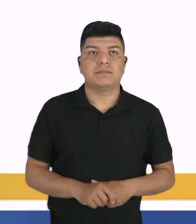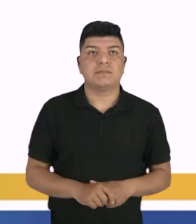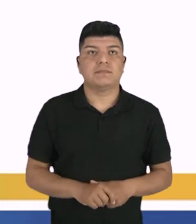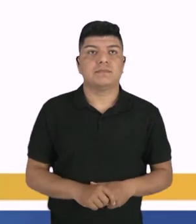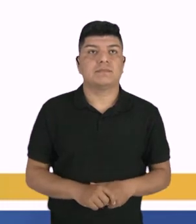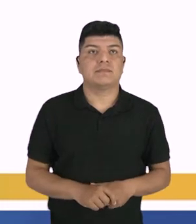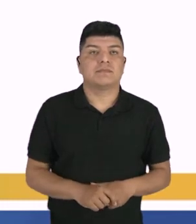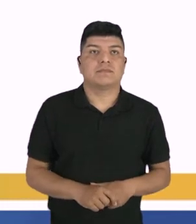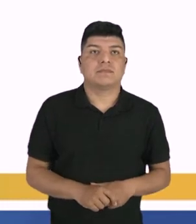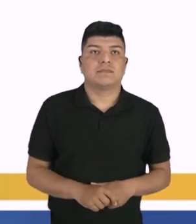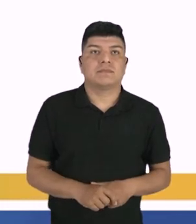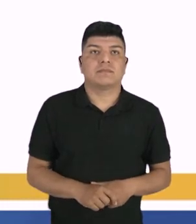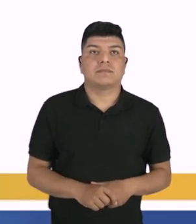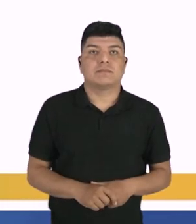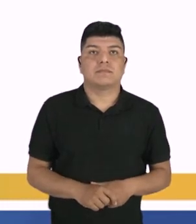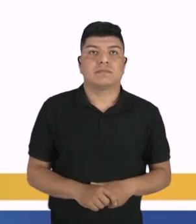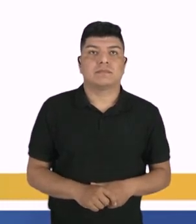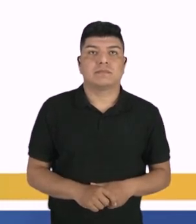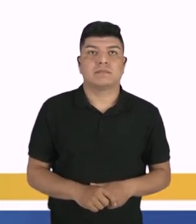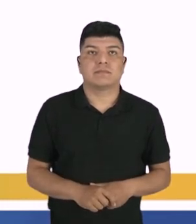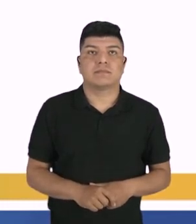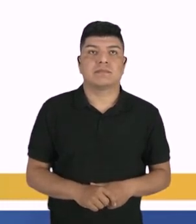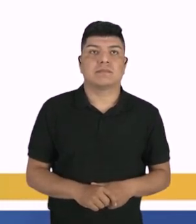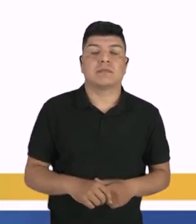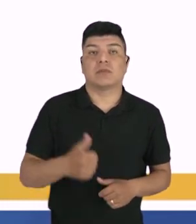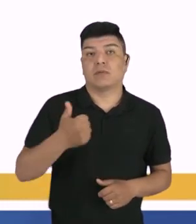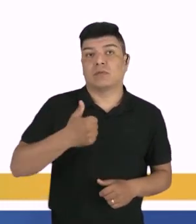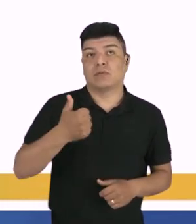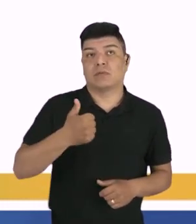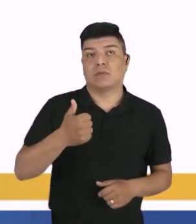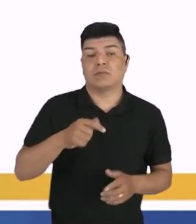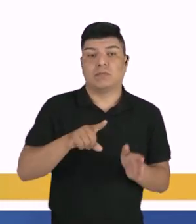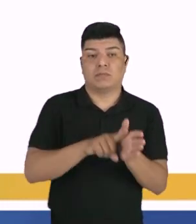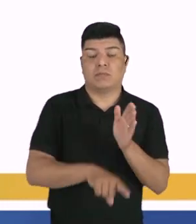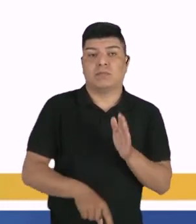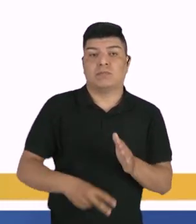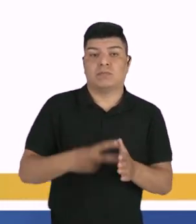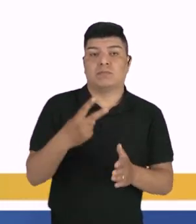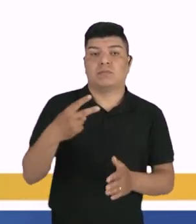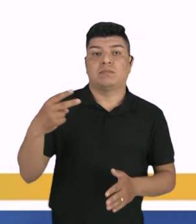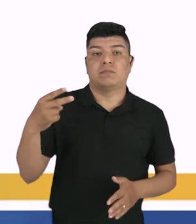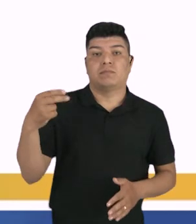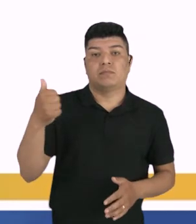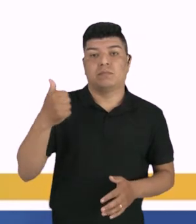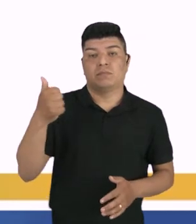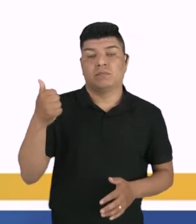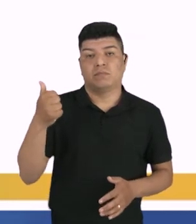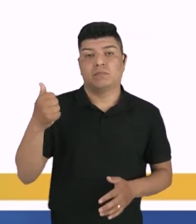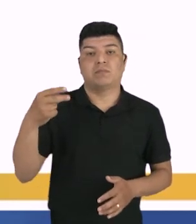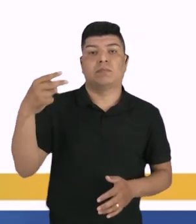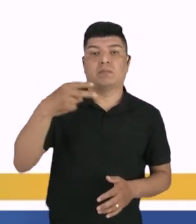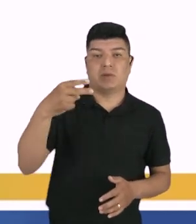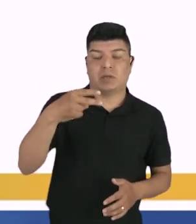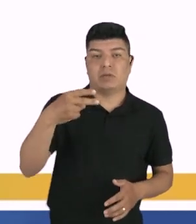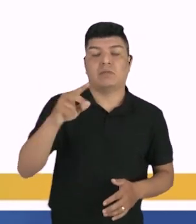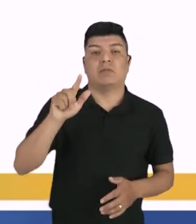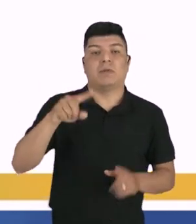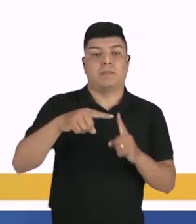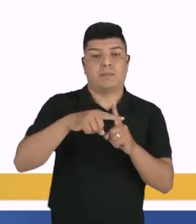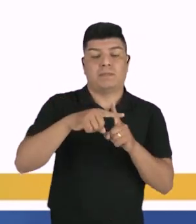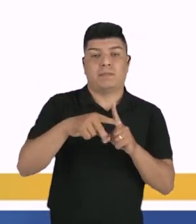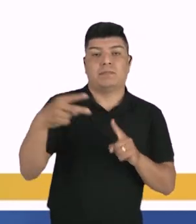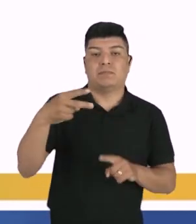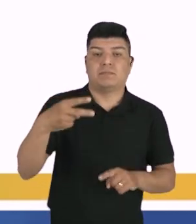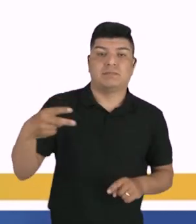aqui, no caso, eu vou fazer o quê? Produto do primeiro menos 2 vezes o produto do primeiro pelo segundo,